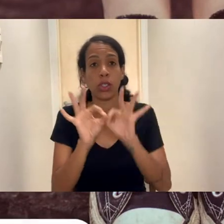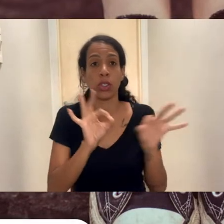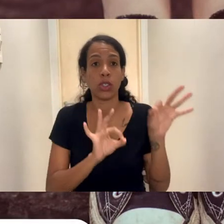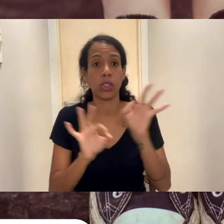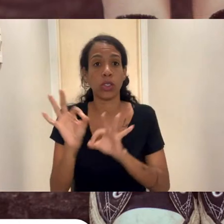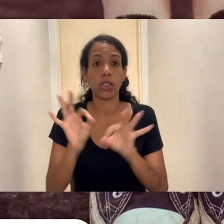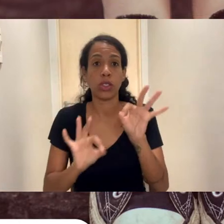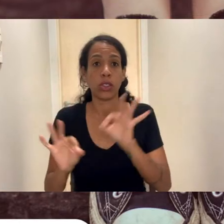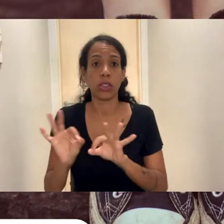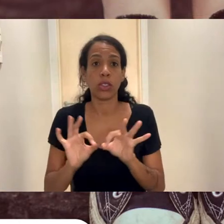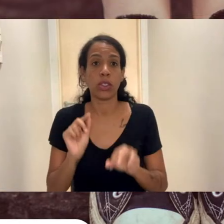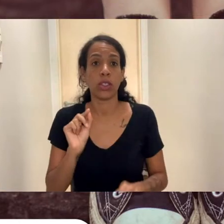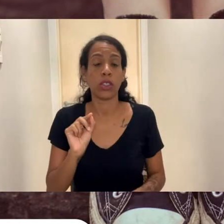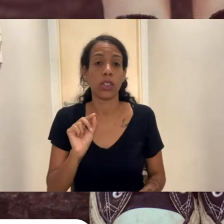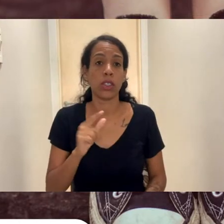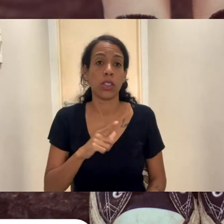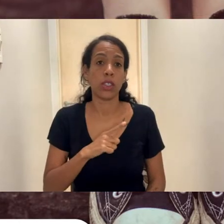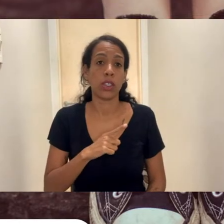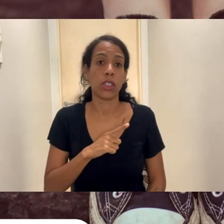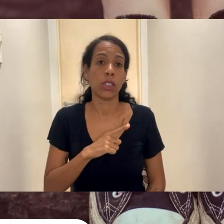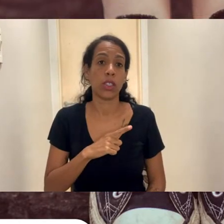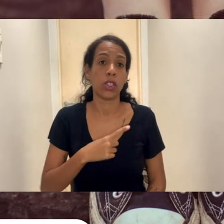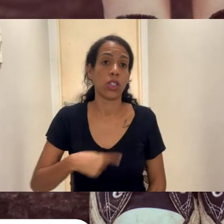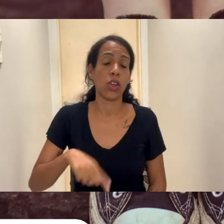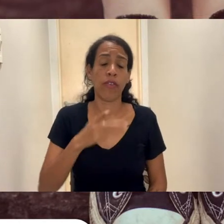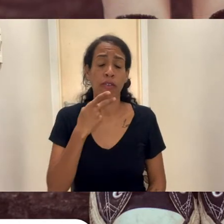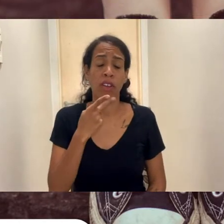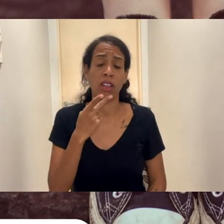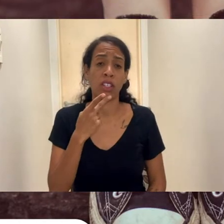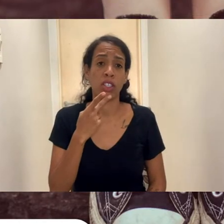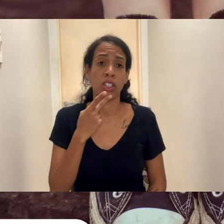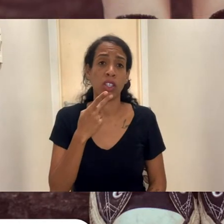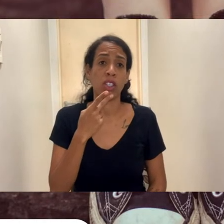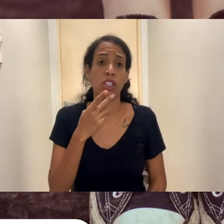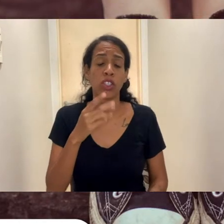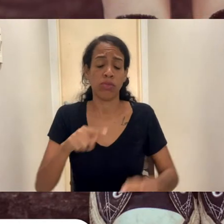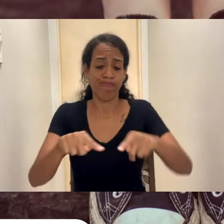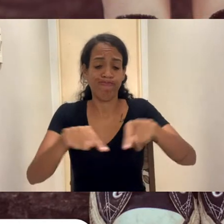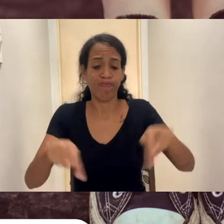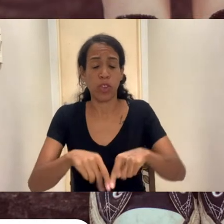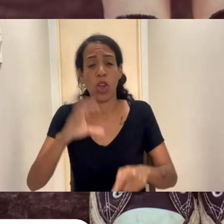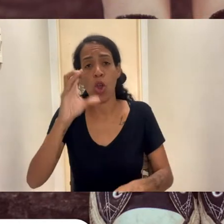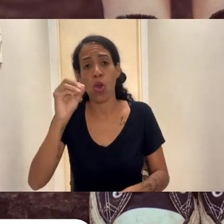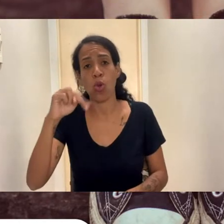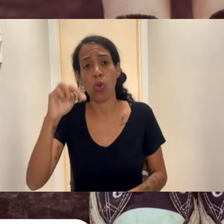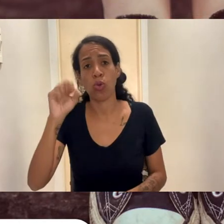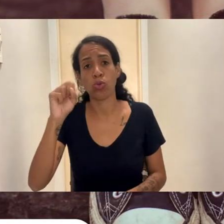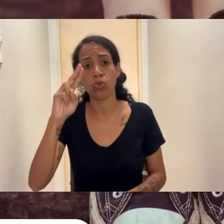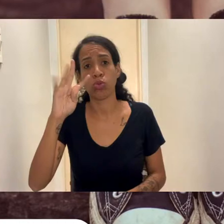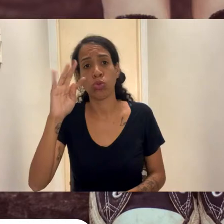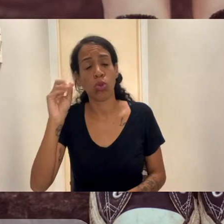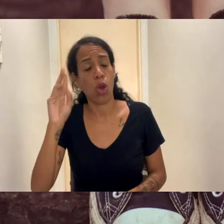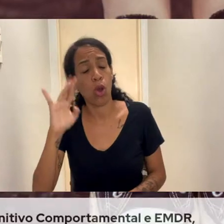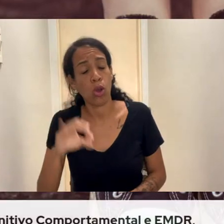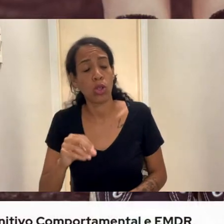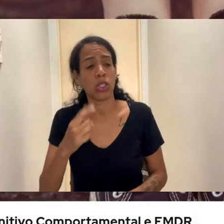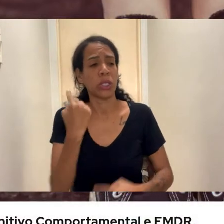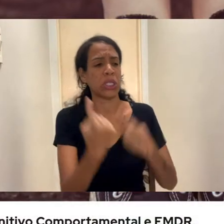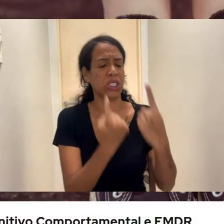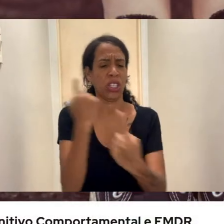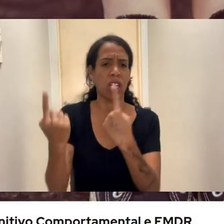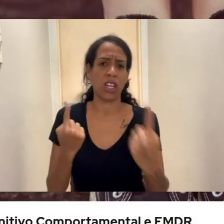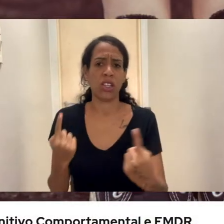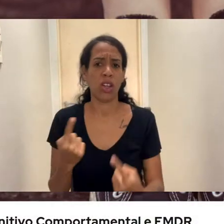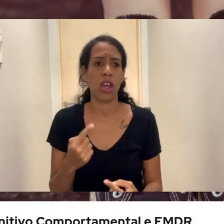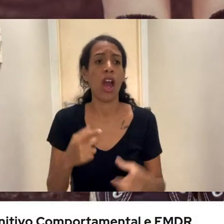condições que a gente está falando muitas vezes de consultórios, de práticas individualizadas, né?